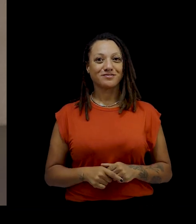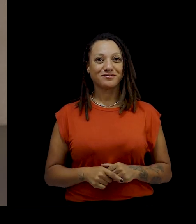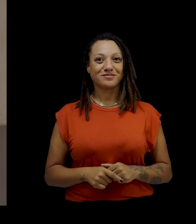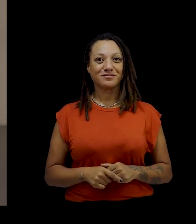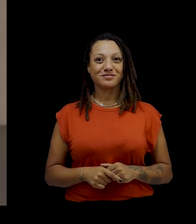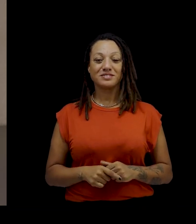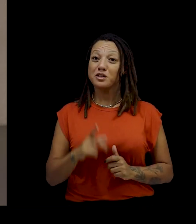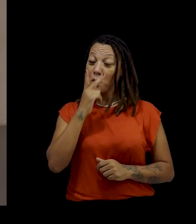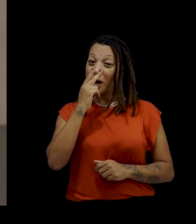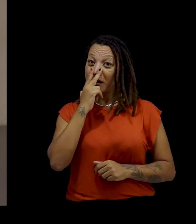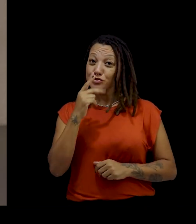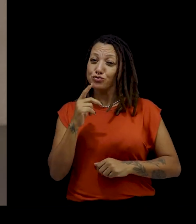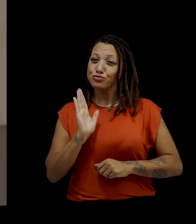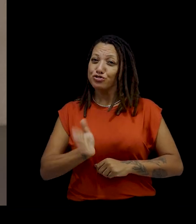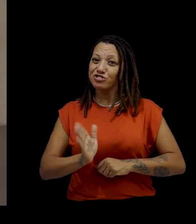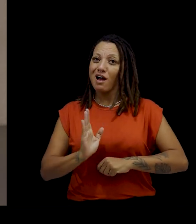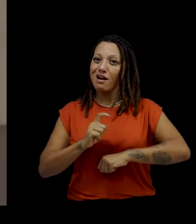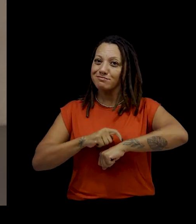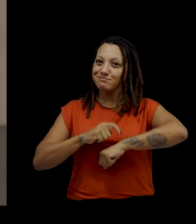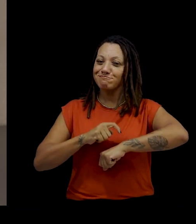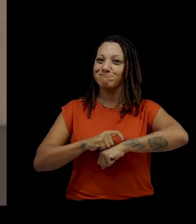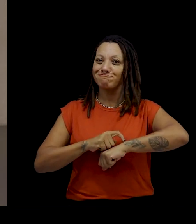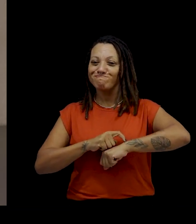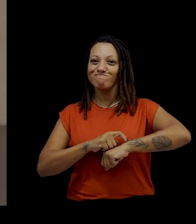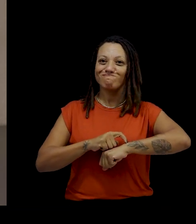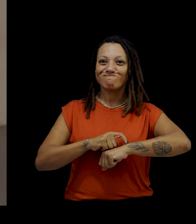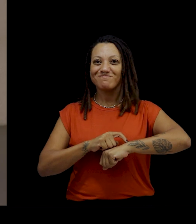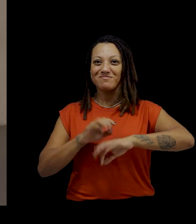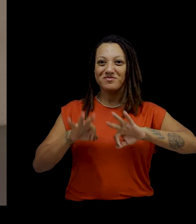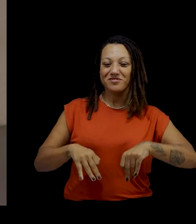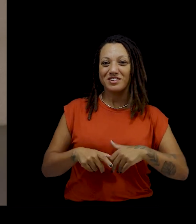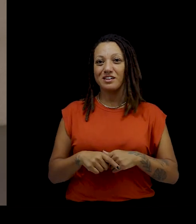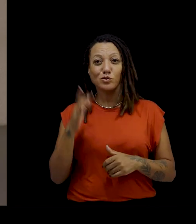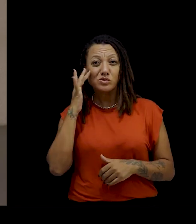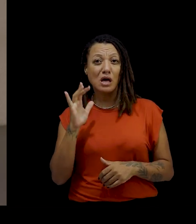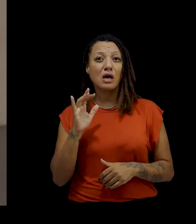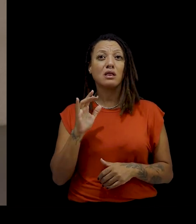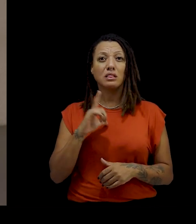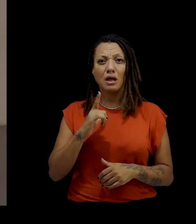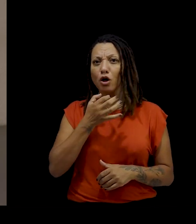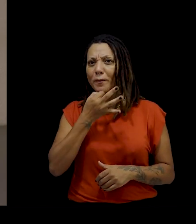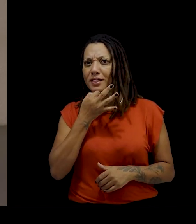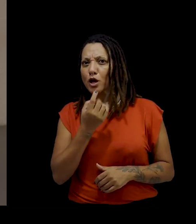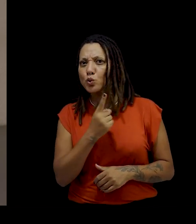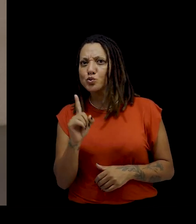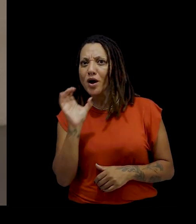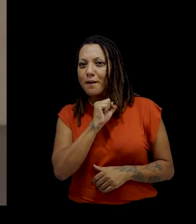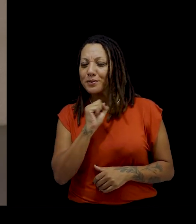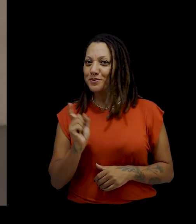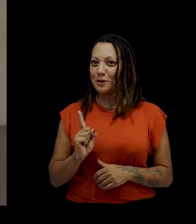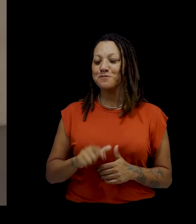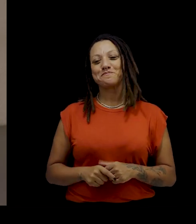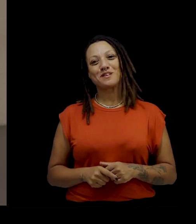Gente, acho que a gente está ficando sem tempo um pouco. Não sei se alguém tem um último comentário bem rapidinho. Não?